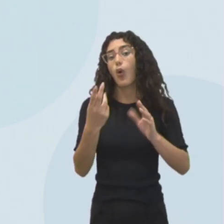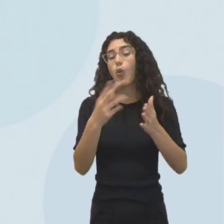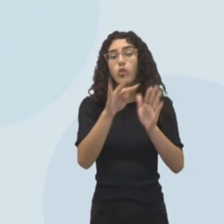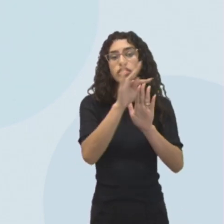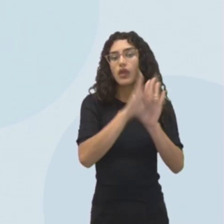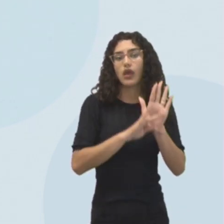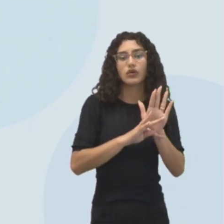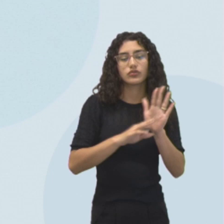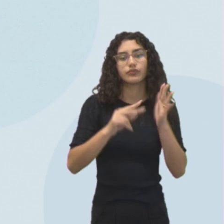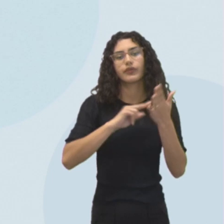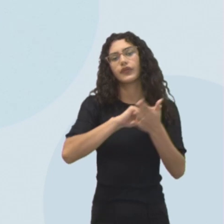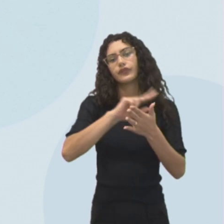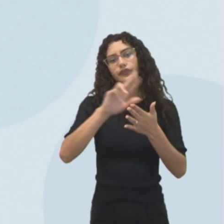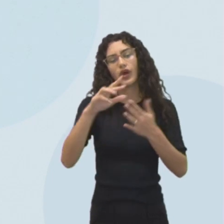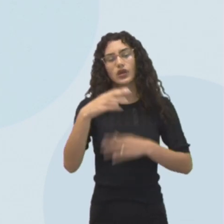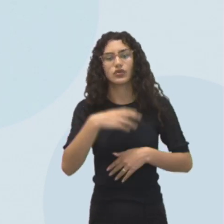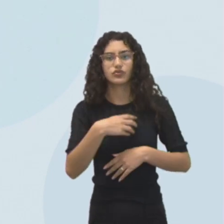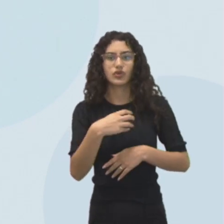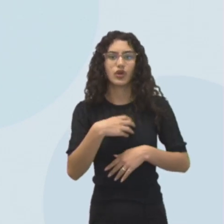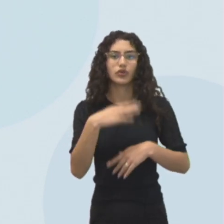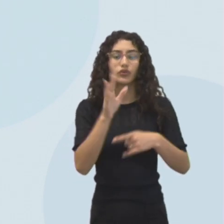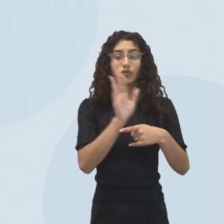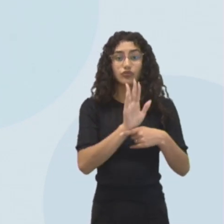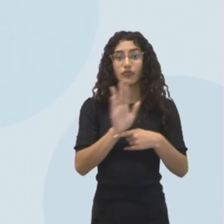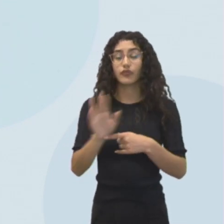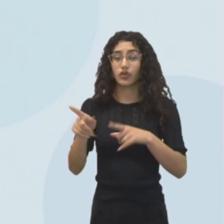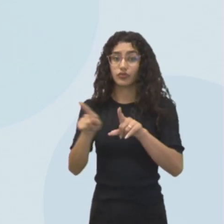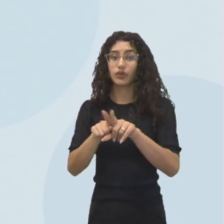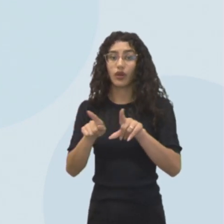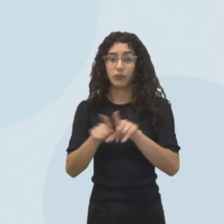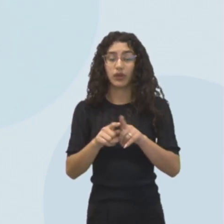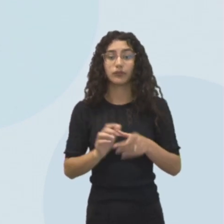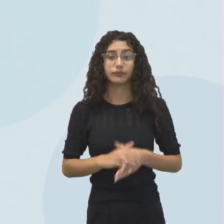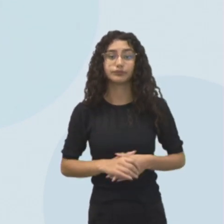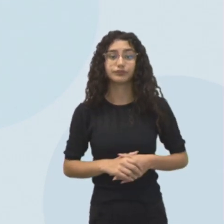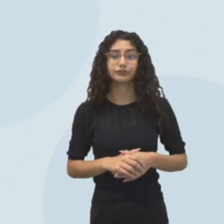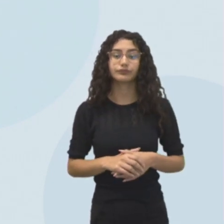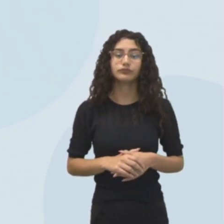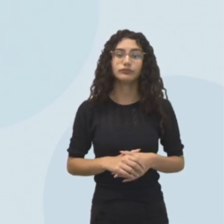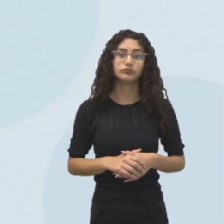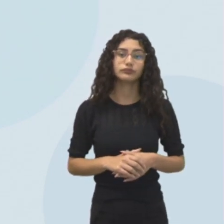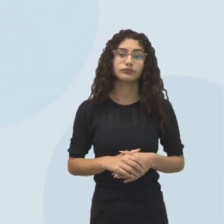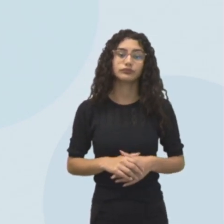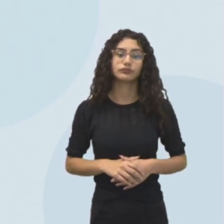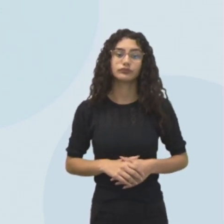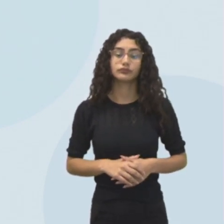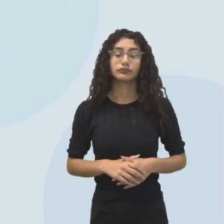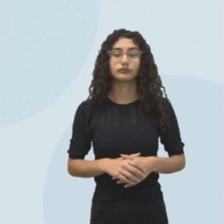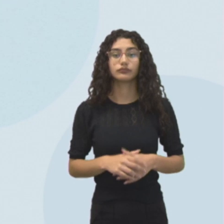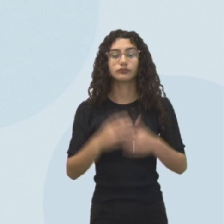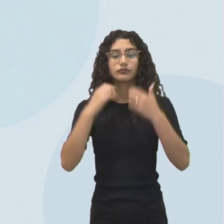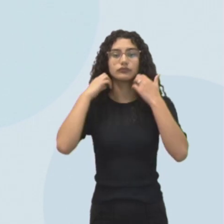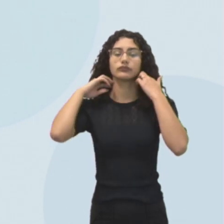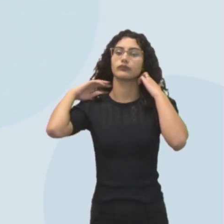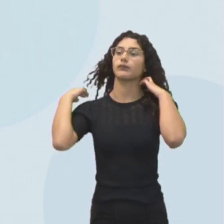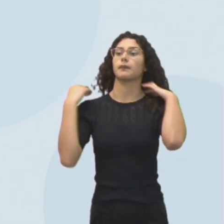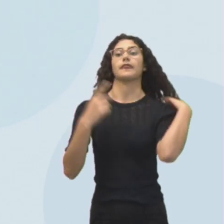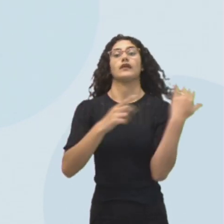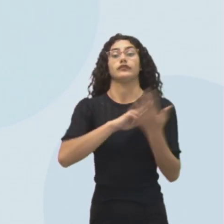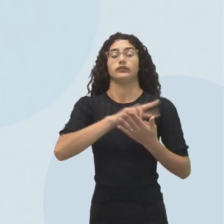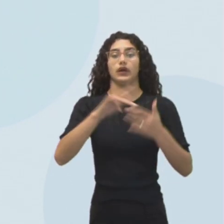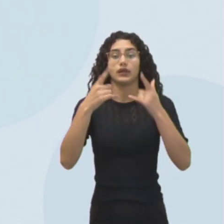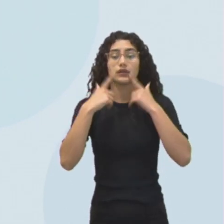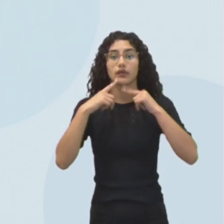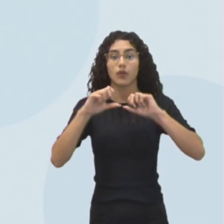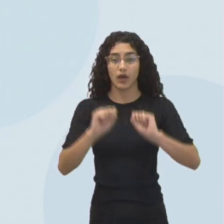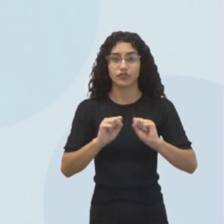tem múltiplas formas aqui nesse visionamento de vídeos. São de múltiplas linguagens. E